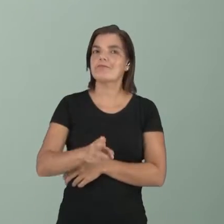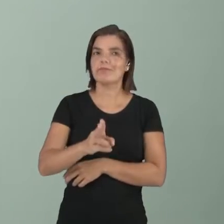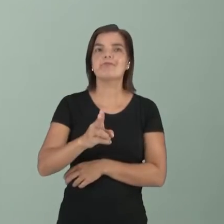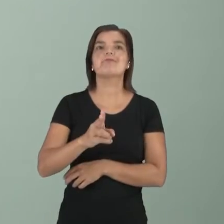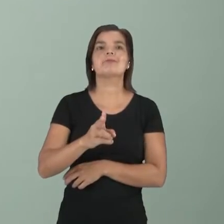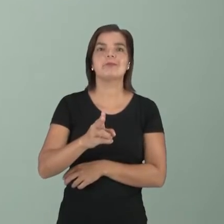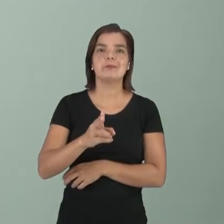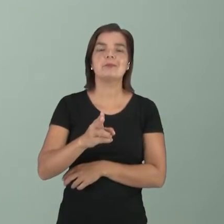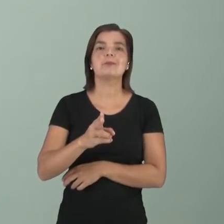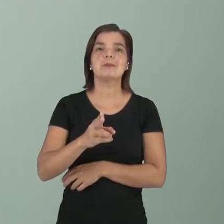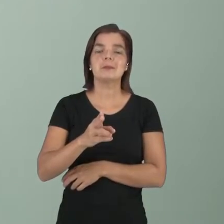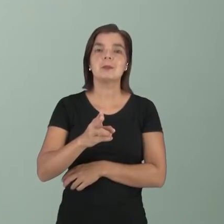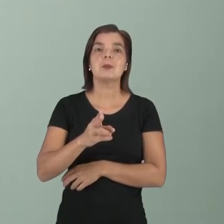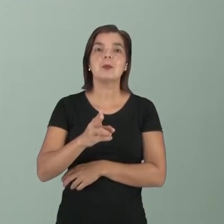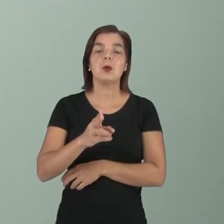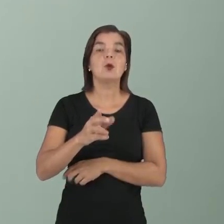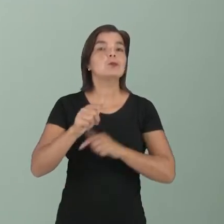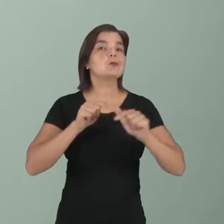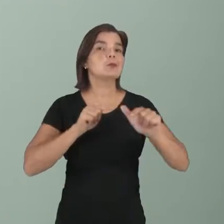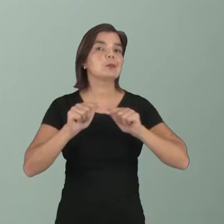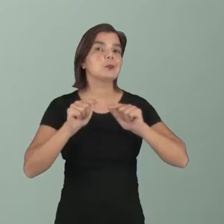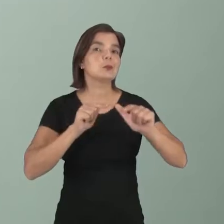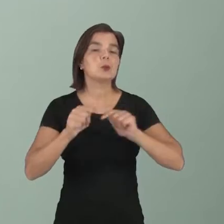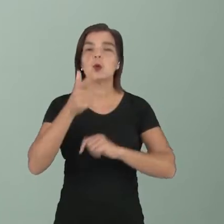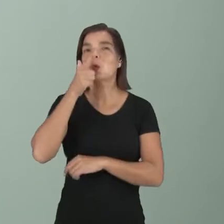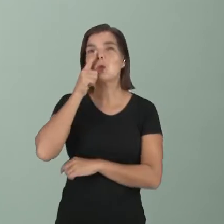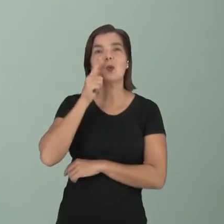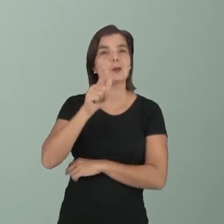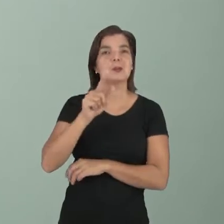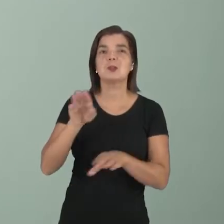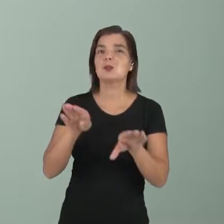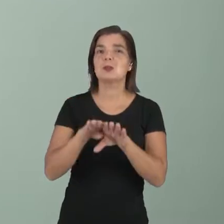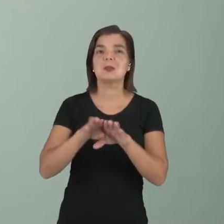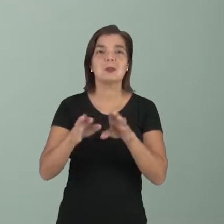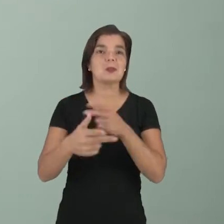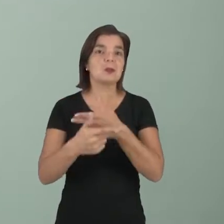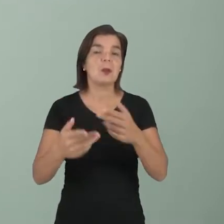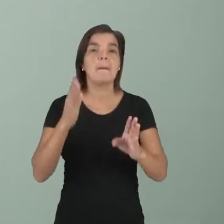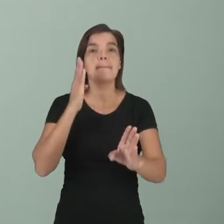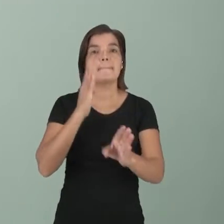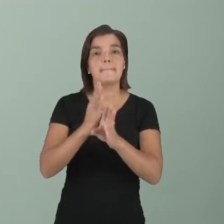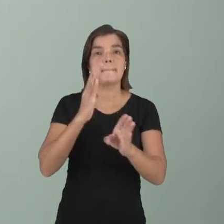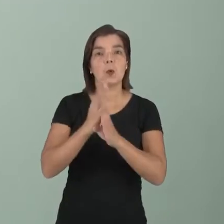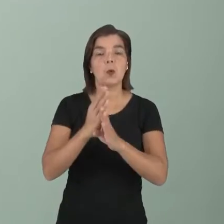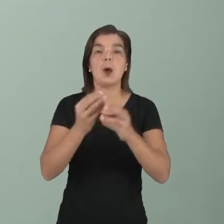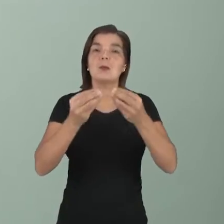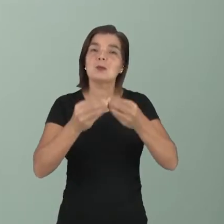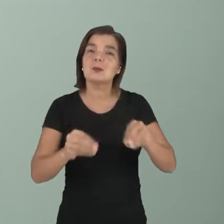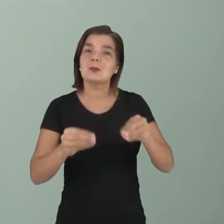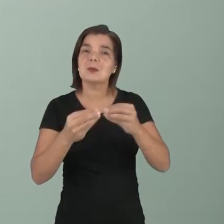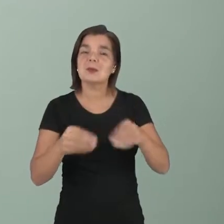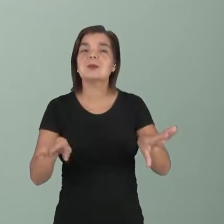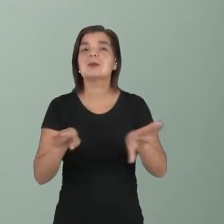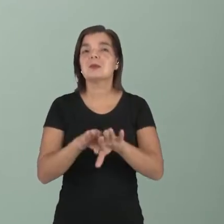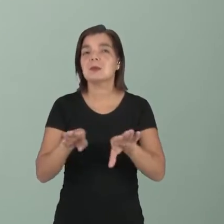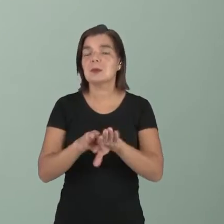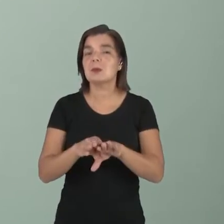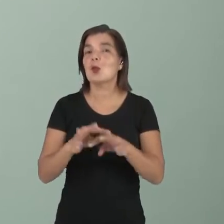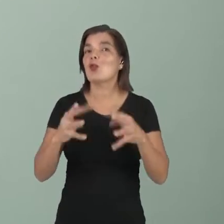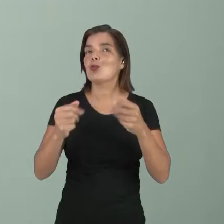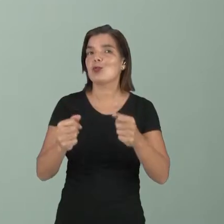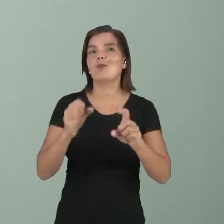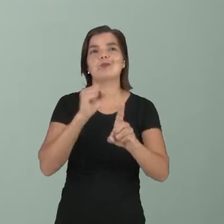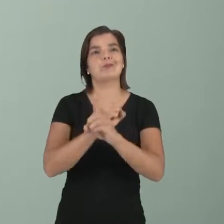manter o seu trabalho, não conseguiram manter o seu negócio por conta de toda essa crise que envolveu